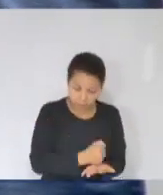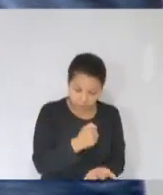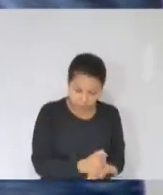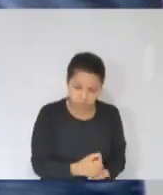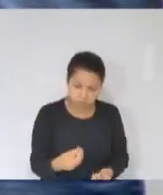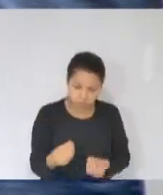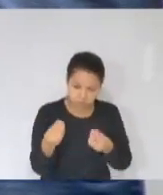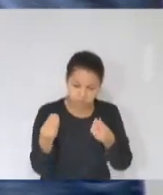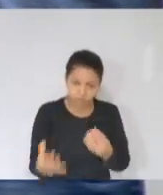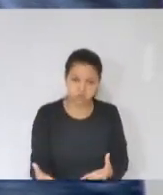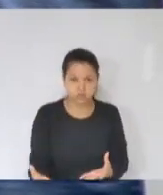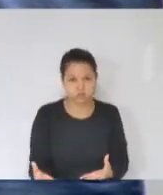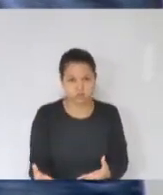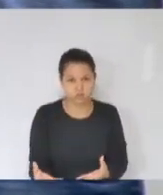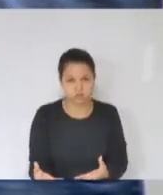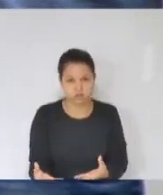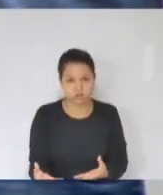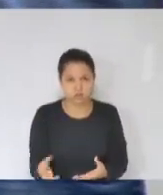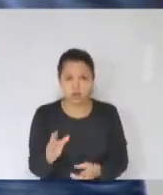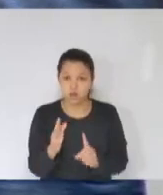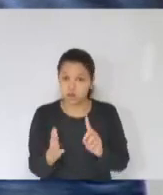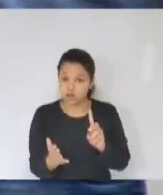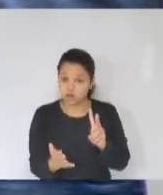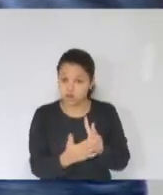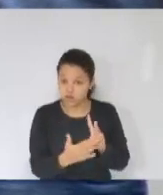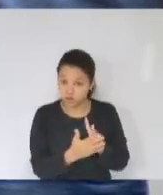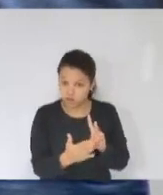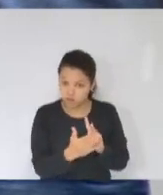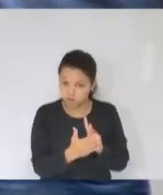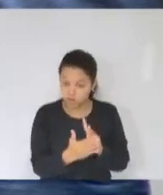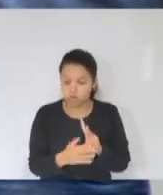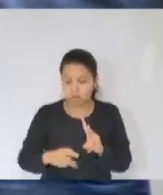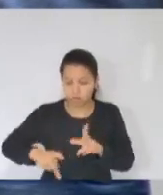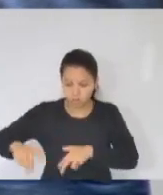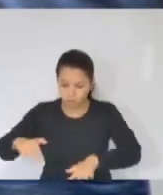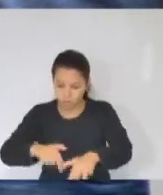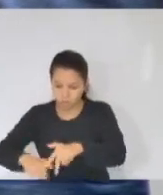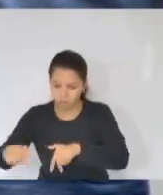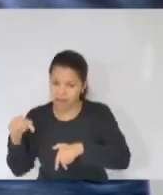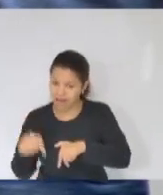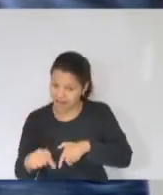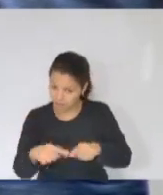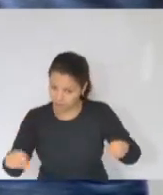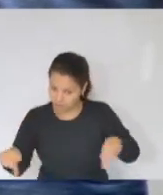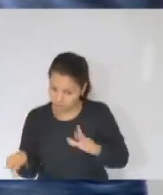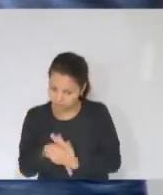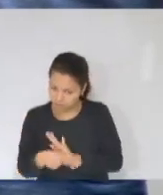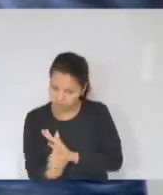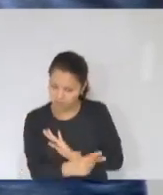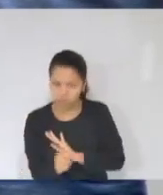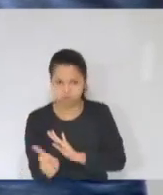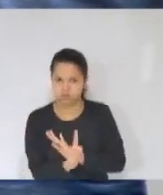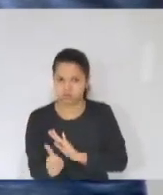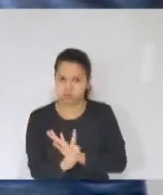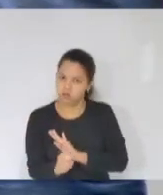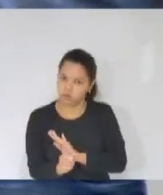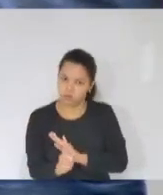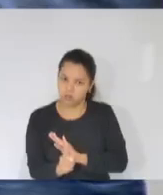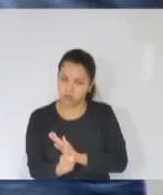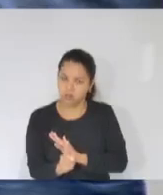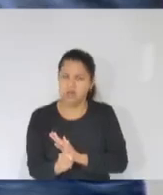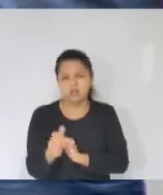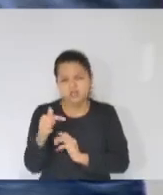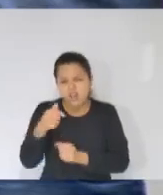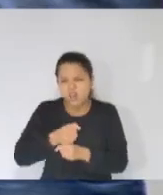os índios não andavam ali, né, nesses 70 anos e 100 anos atrás. 150 anos atrás, né, Milton? Eu tenho